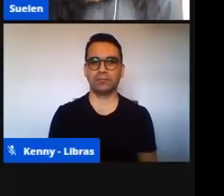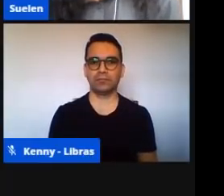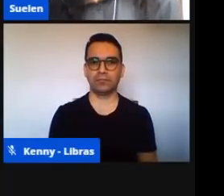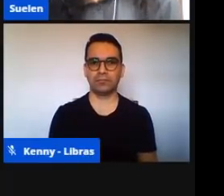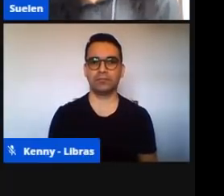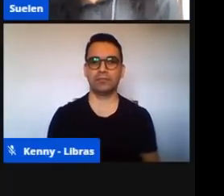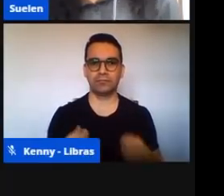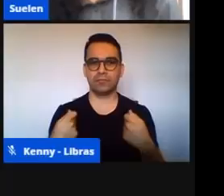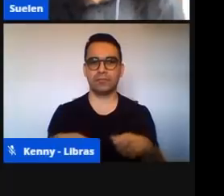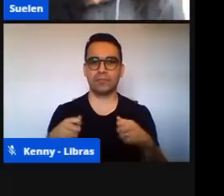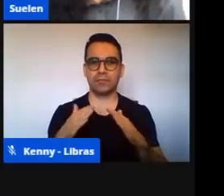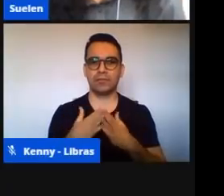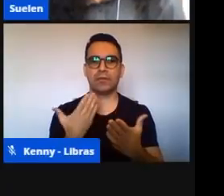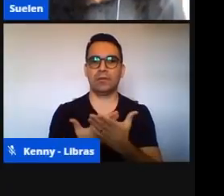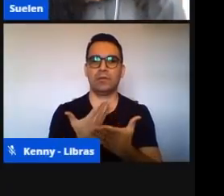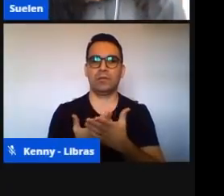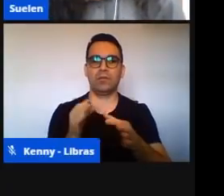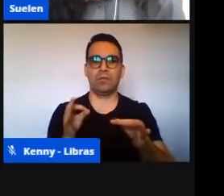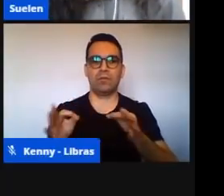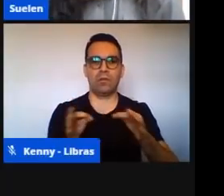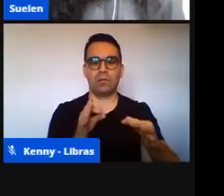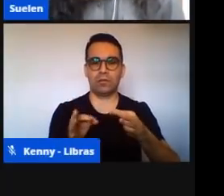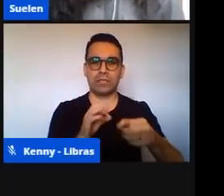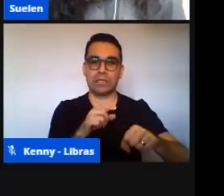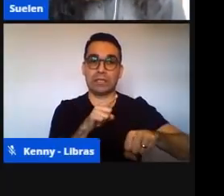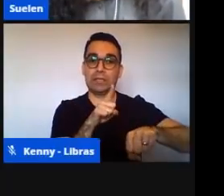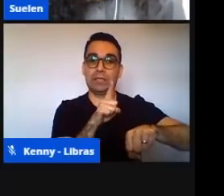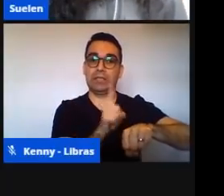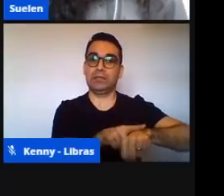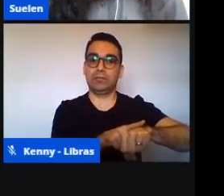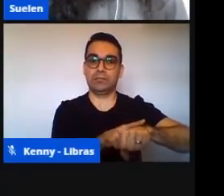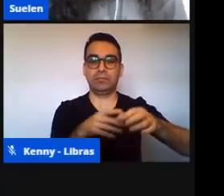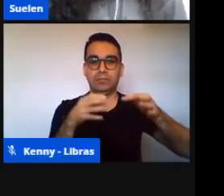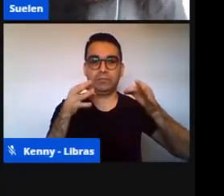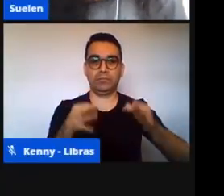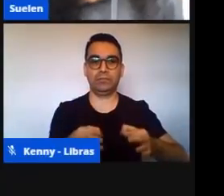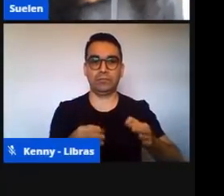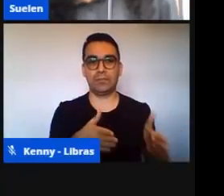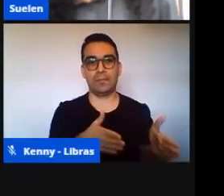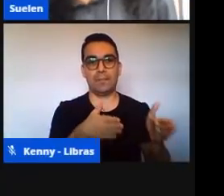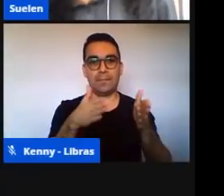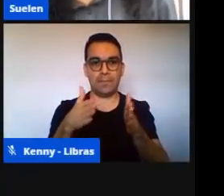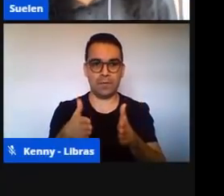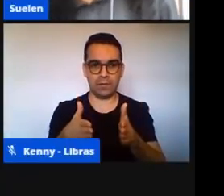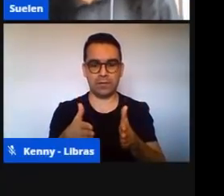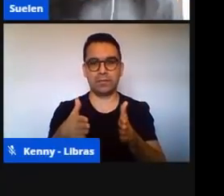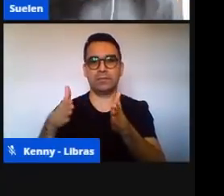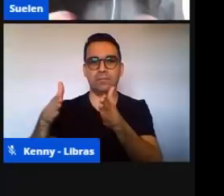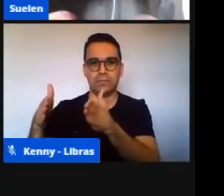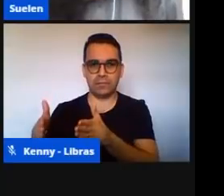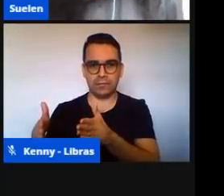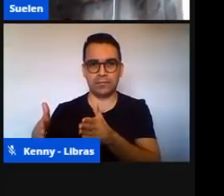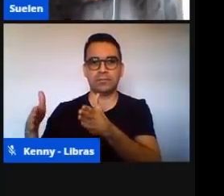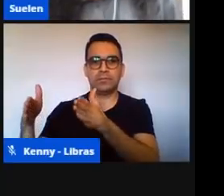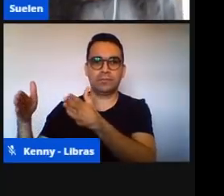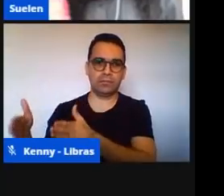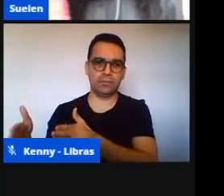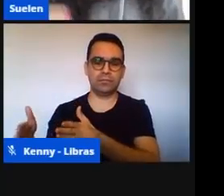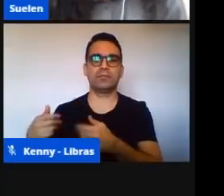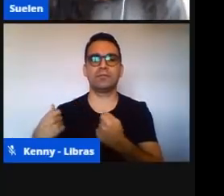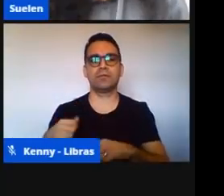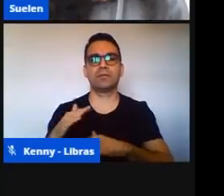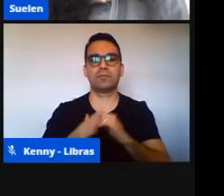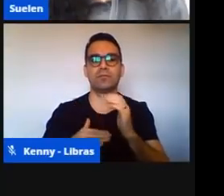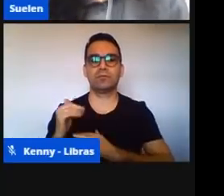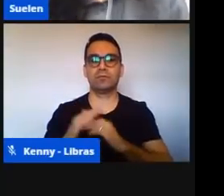ela tenha uma organização, tá? A gente vai precisar que haja um profissional capacitado,